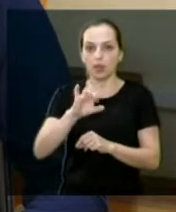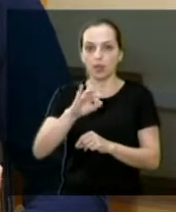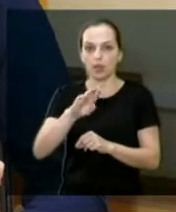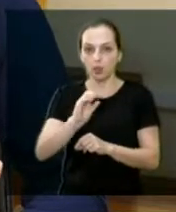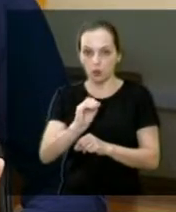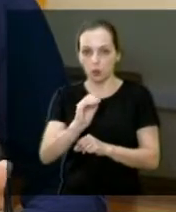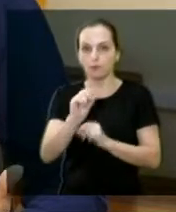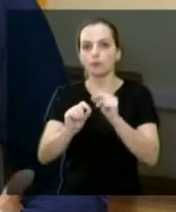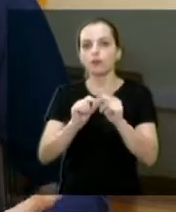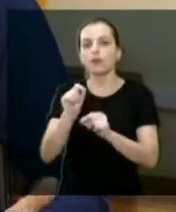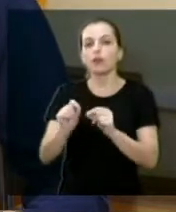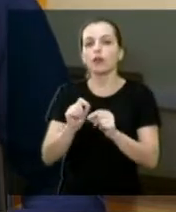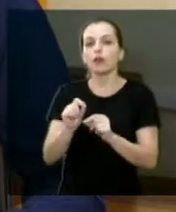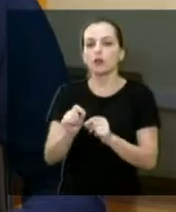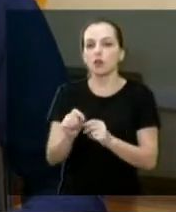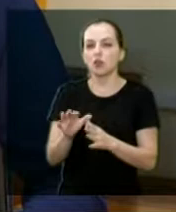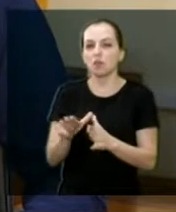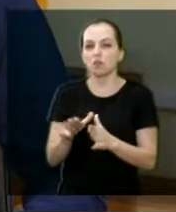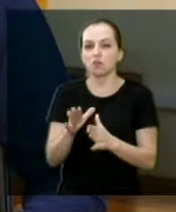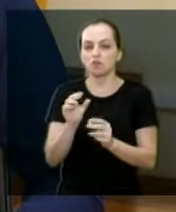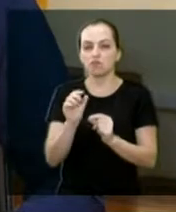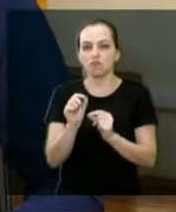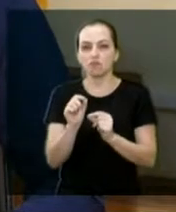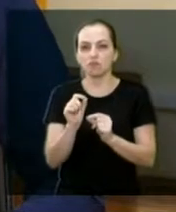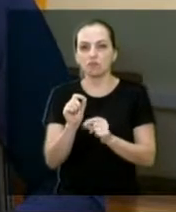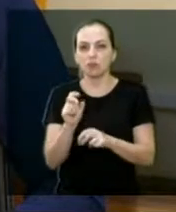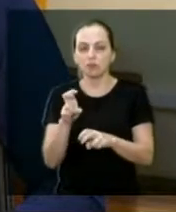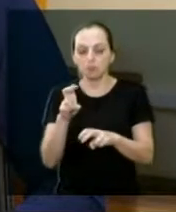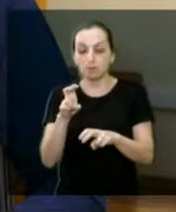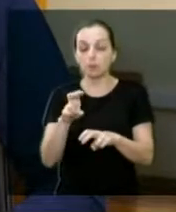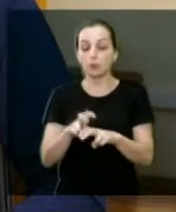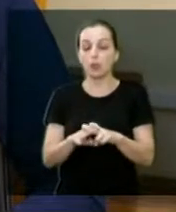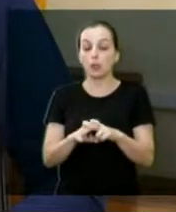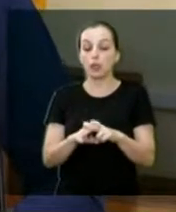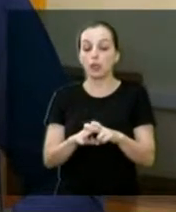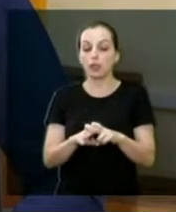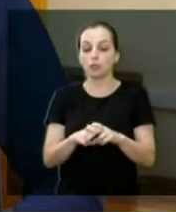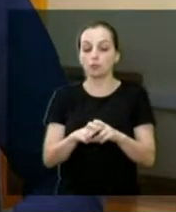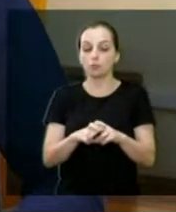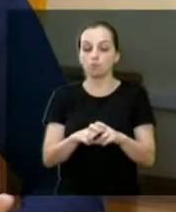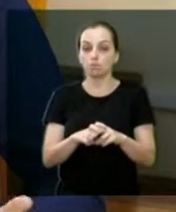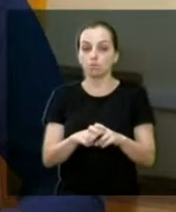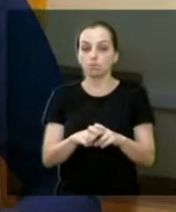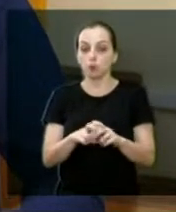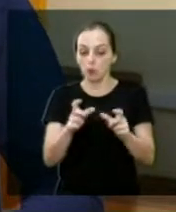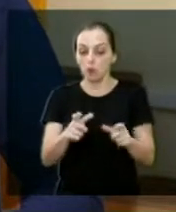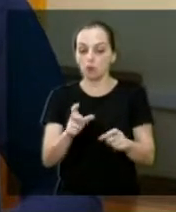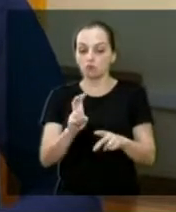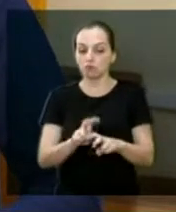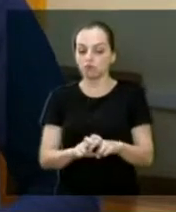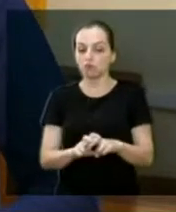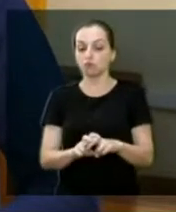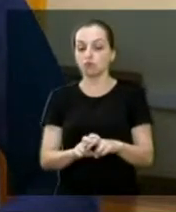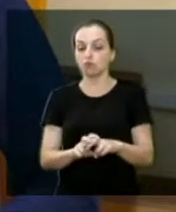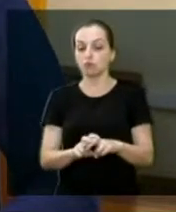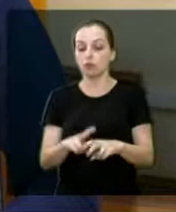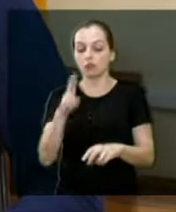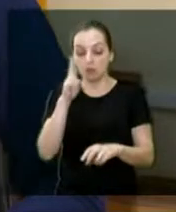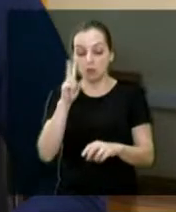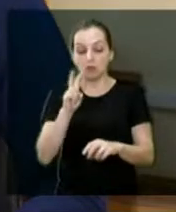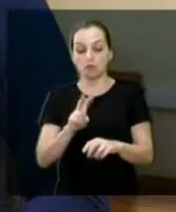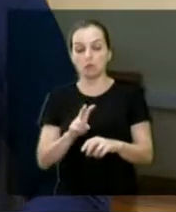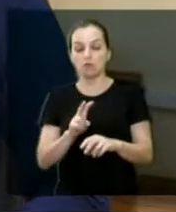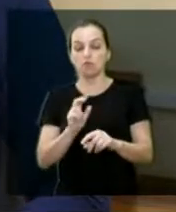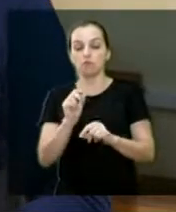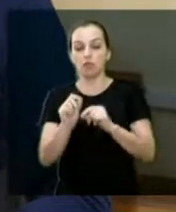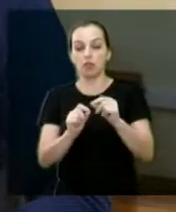senhor meio grandalhão, aloirado, sentado lá no escritório dele. Eu olhei, ele viu que eu olhei e falei, isso aí é um americano que